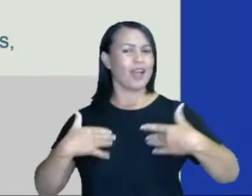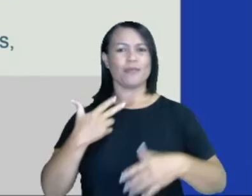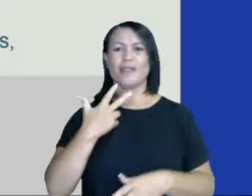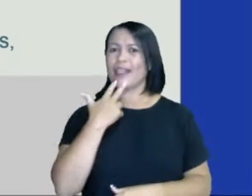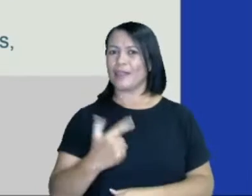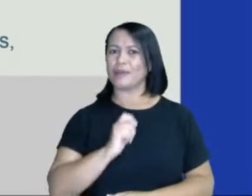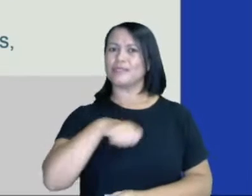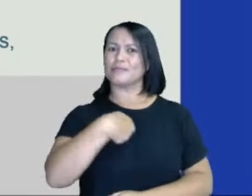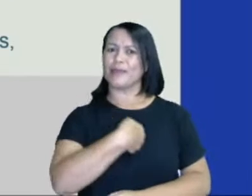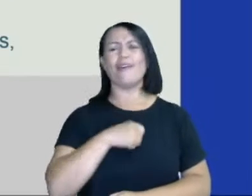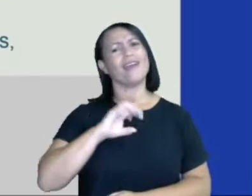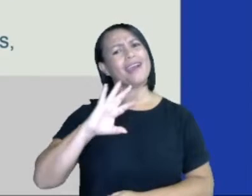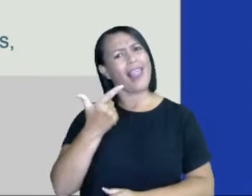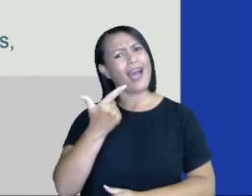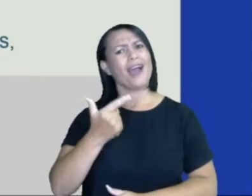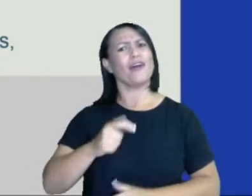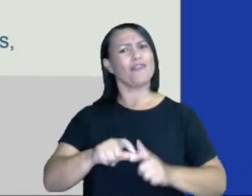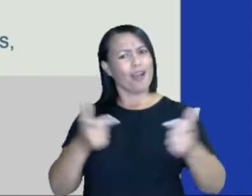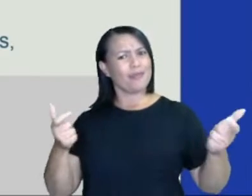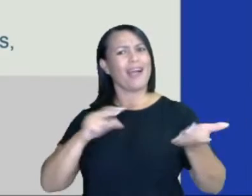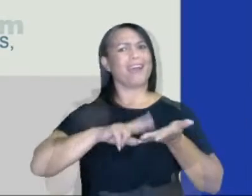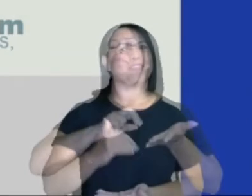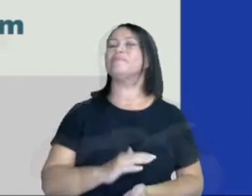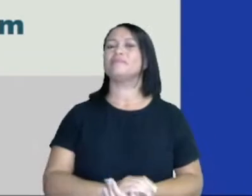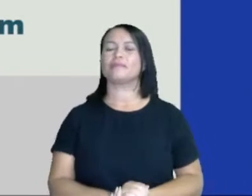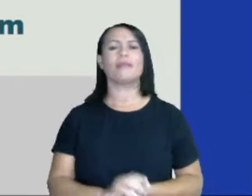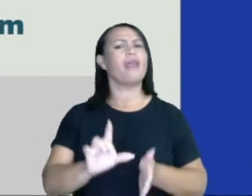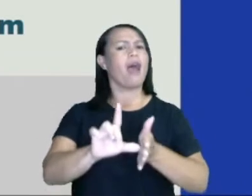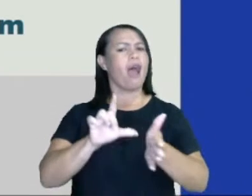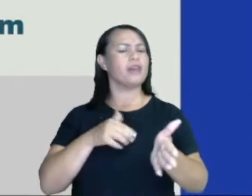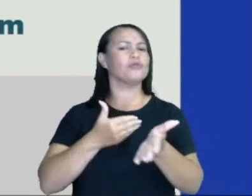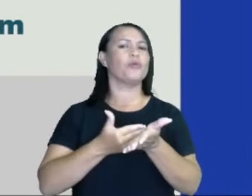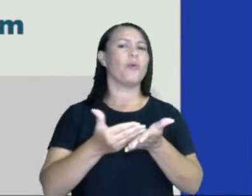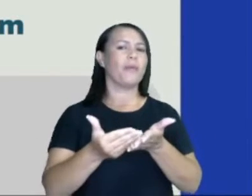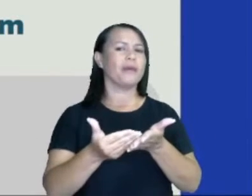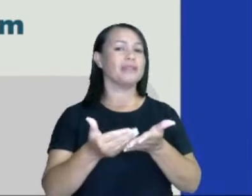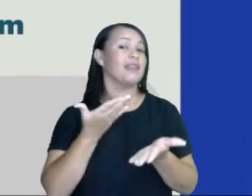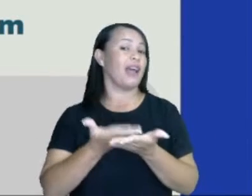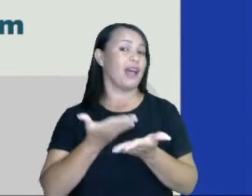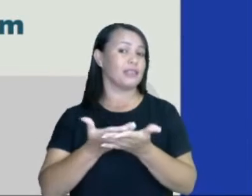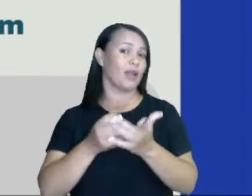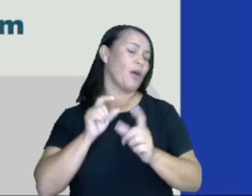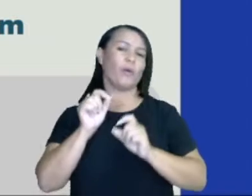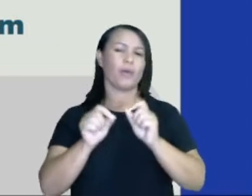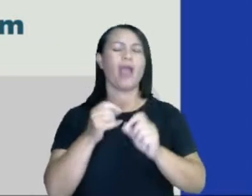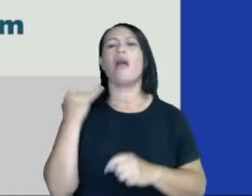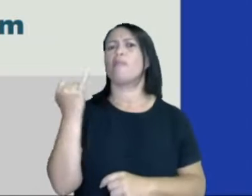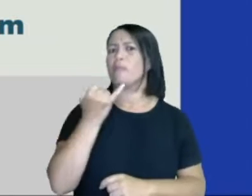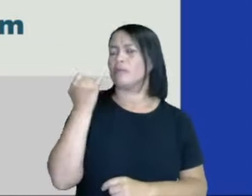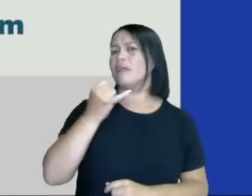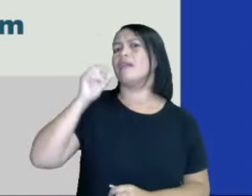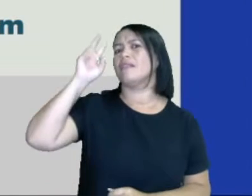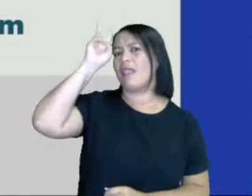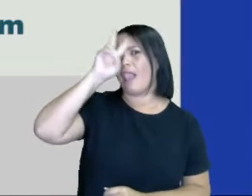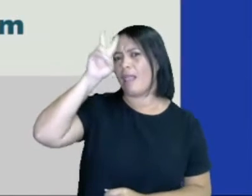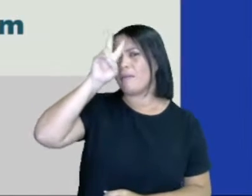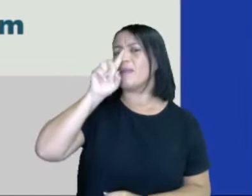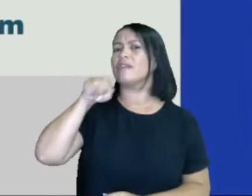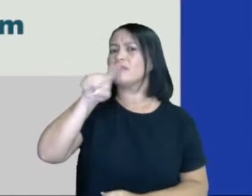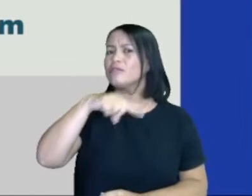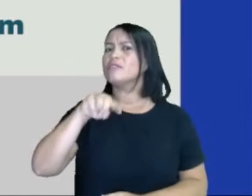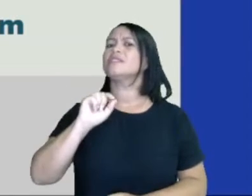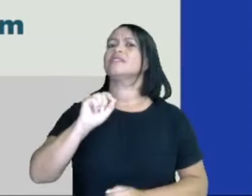língua espanhola e, claro, aumentar o nosso vocabulário. Antes de começar nossas aulas, é sempre importante lembrar que